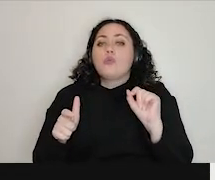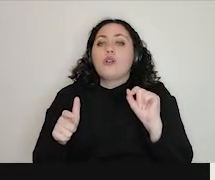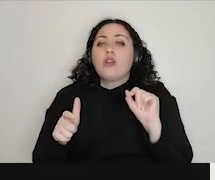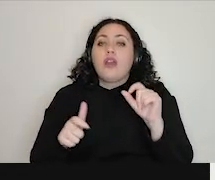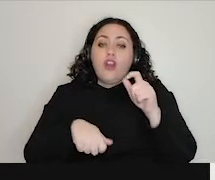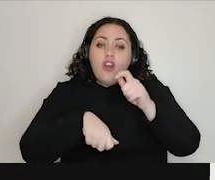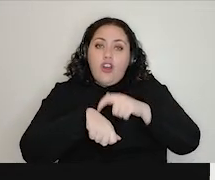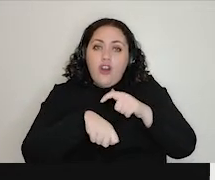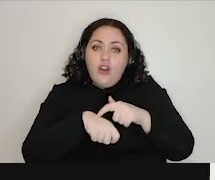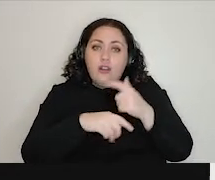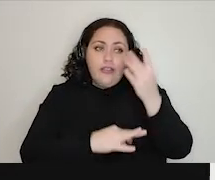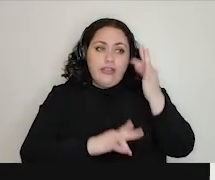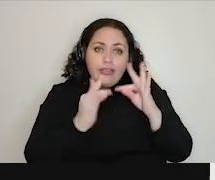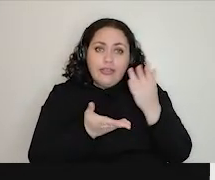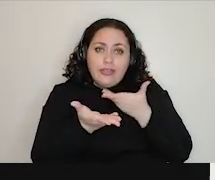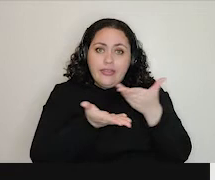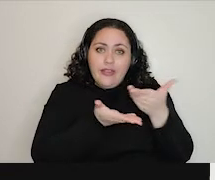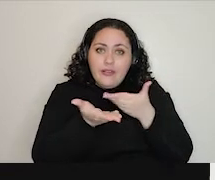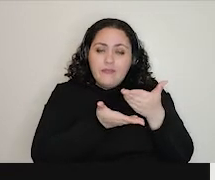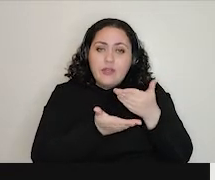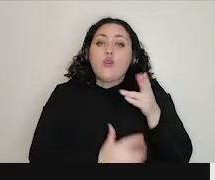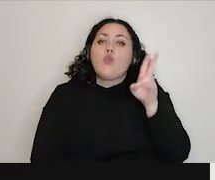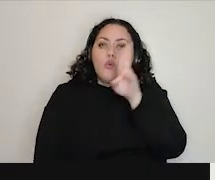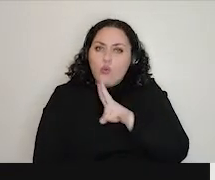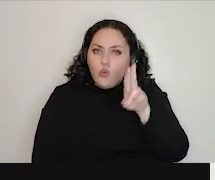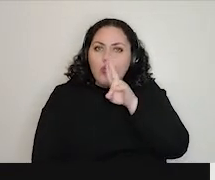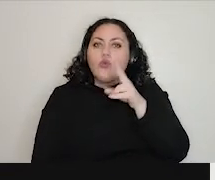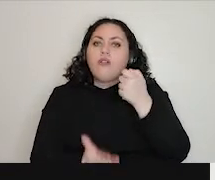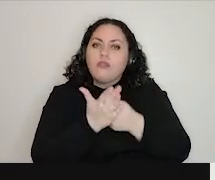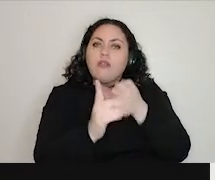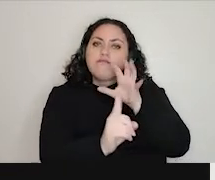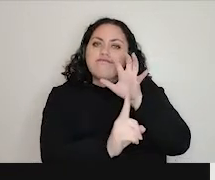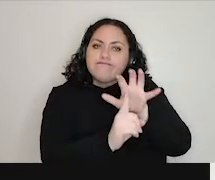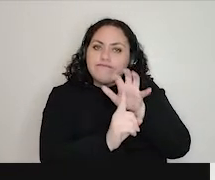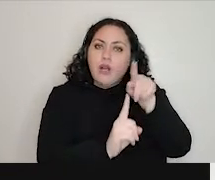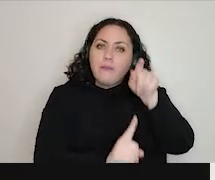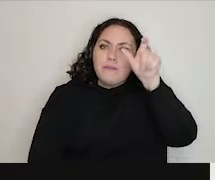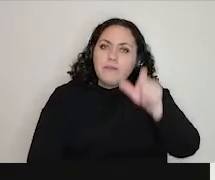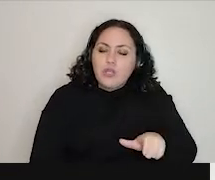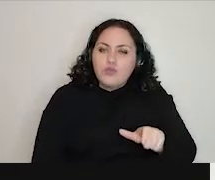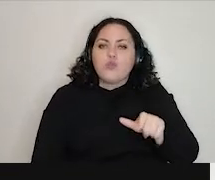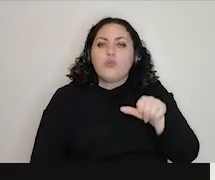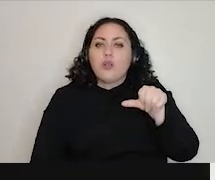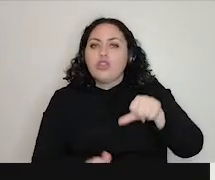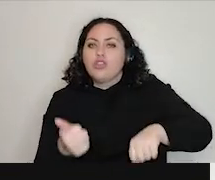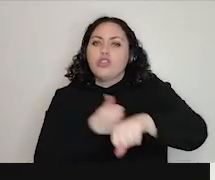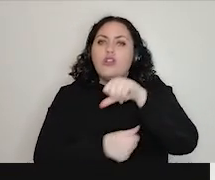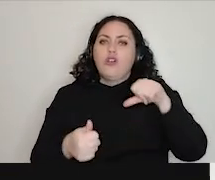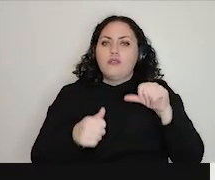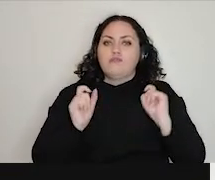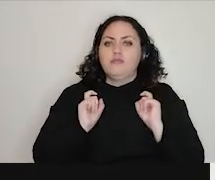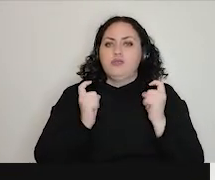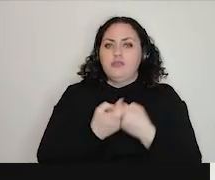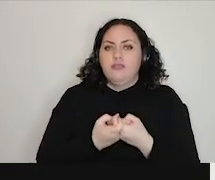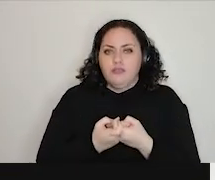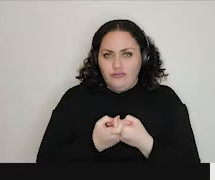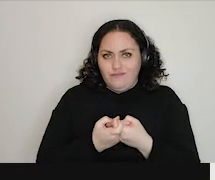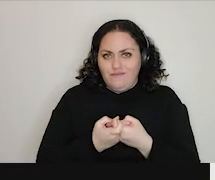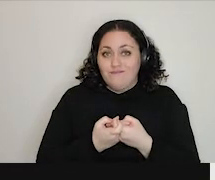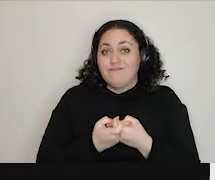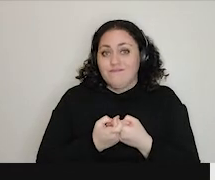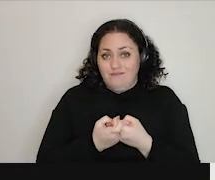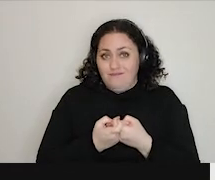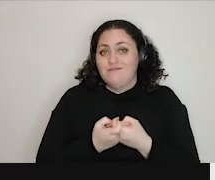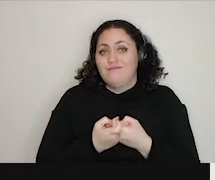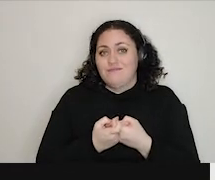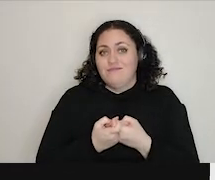né, técnicas para converter identidade de gênero, para converter orientação sexual. E aí, se a gente for